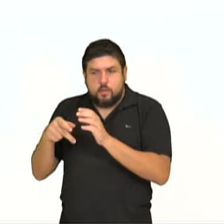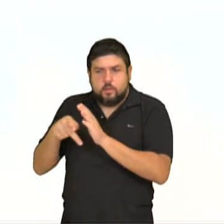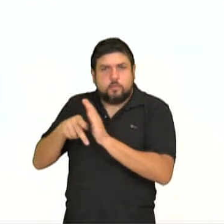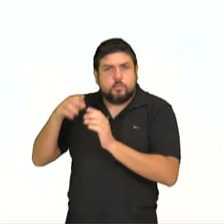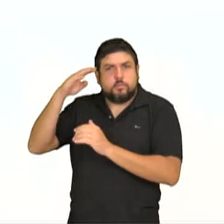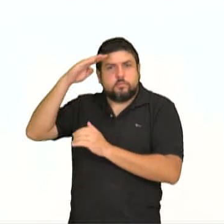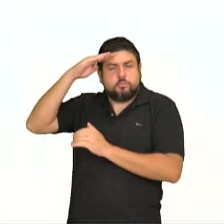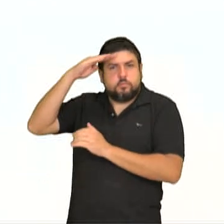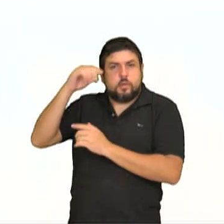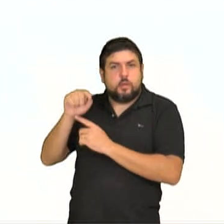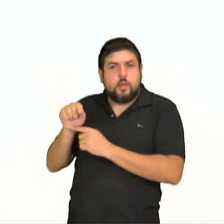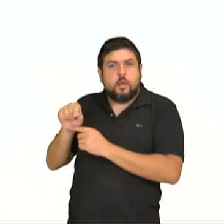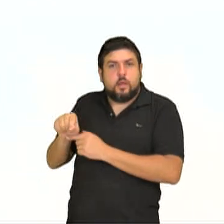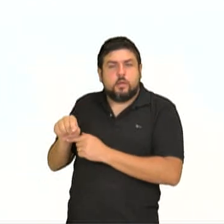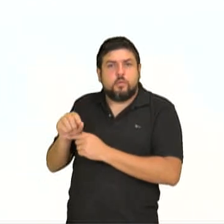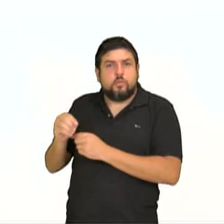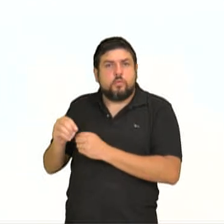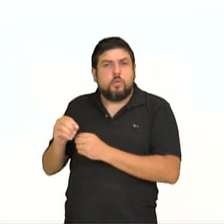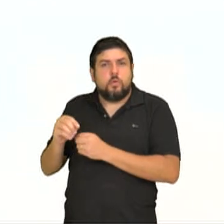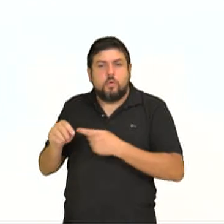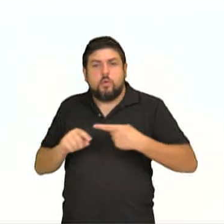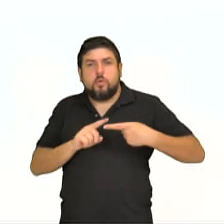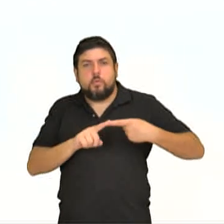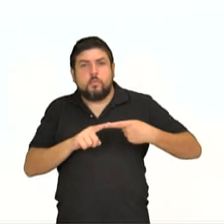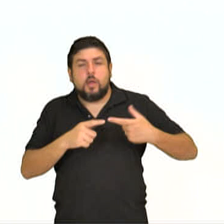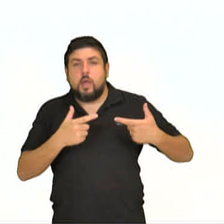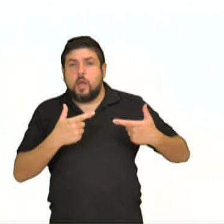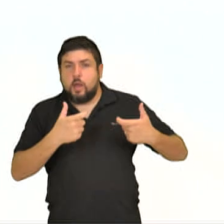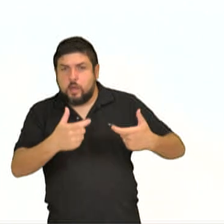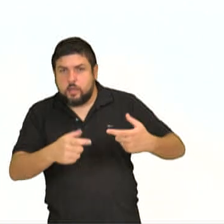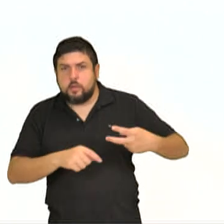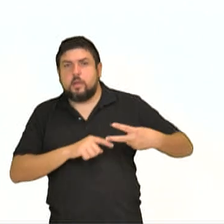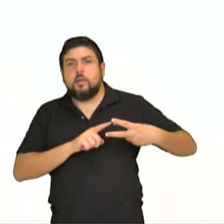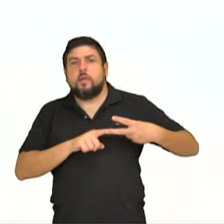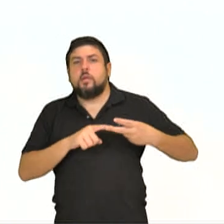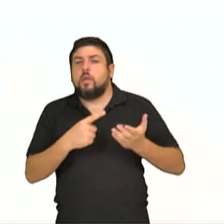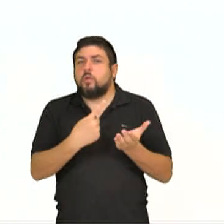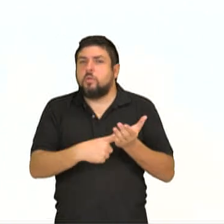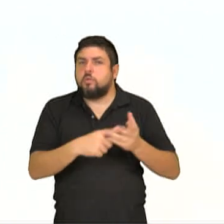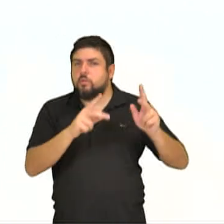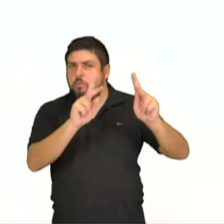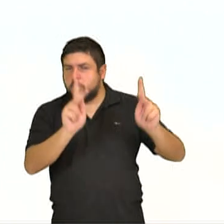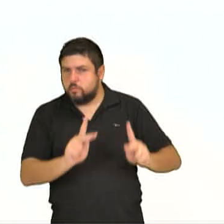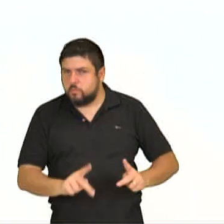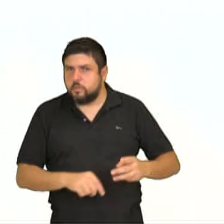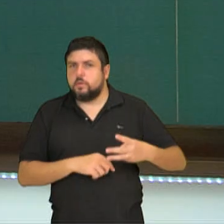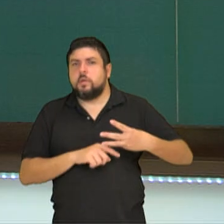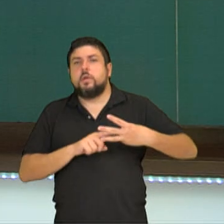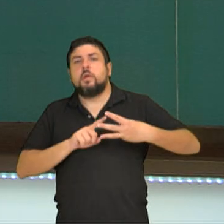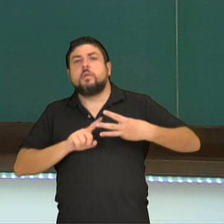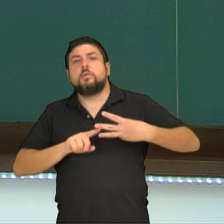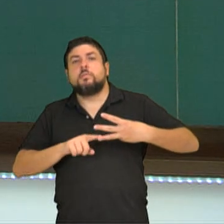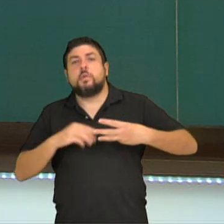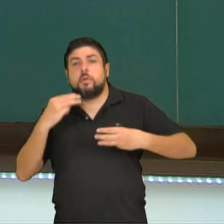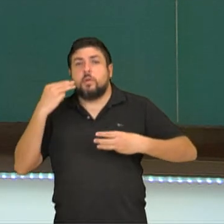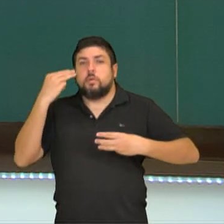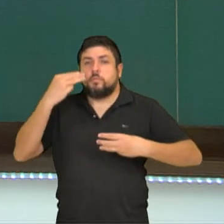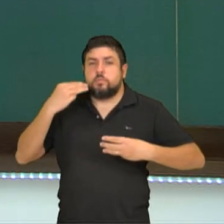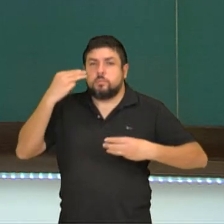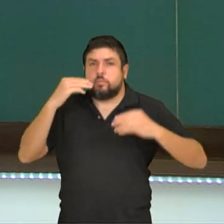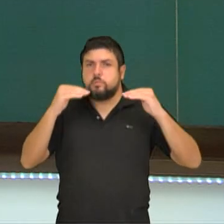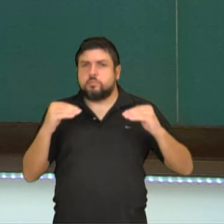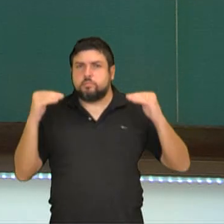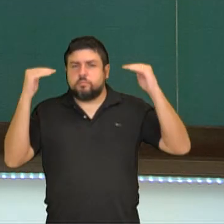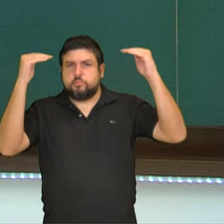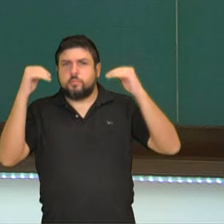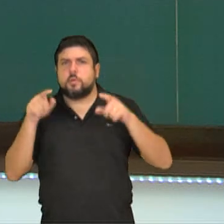centúrias, ela vai votar declaração de guerra e os acordos de paz e elegia magistraturas elevadas também. Lembra que eu